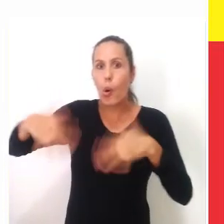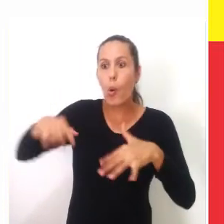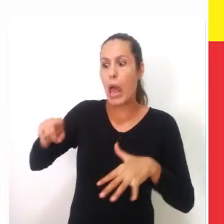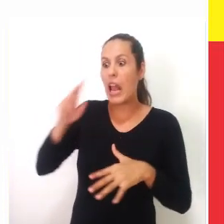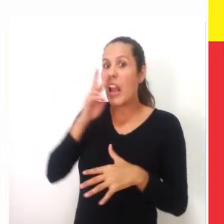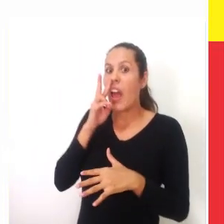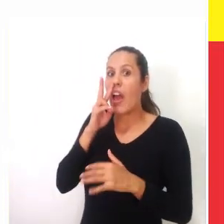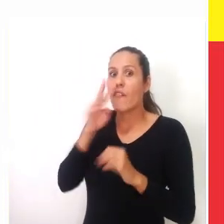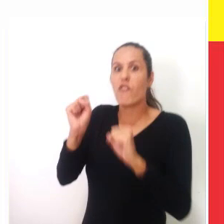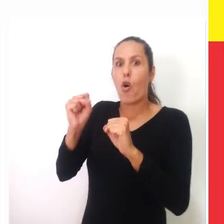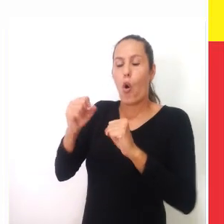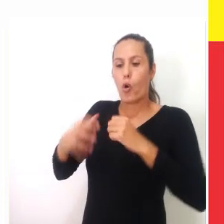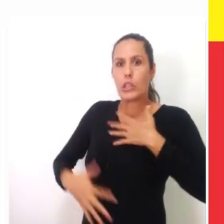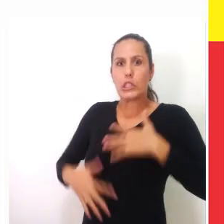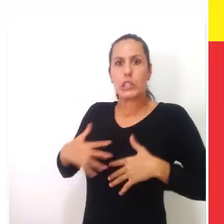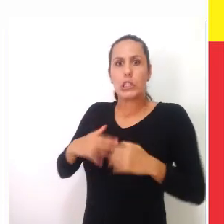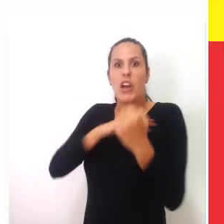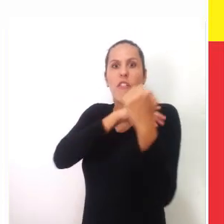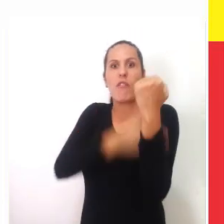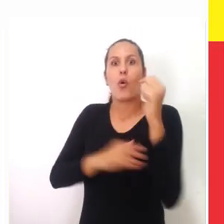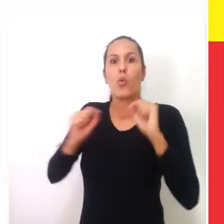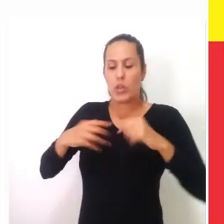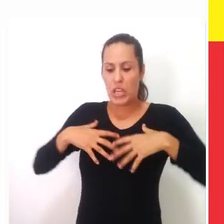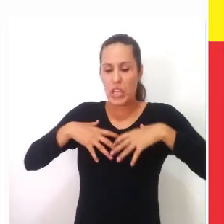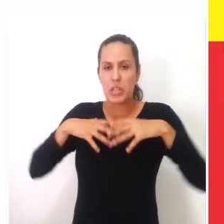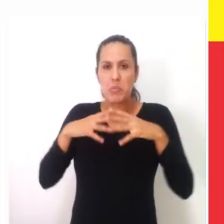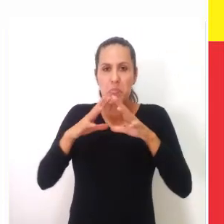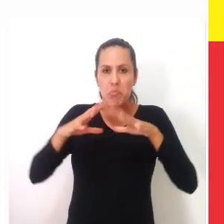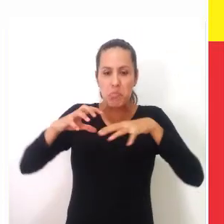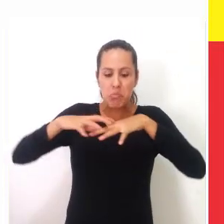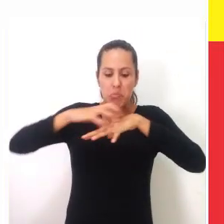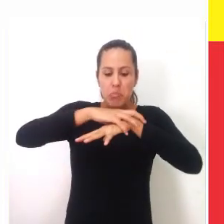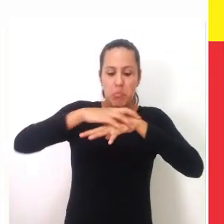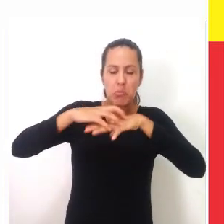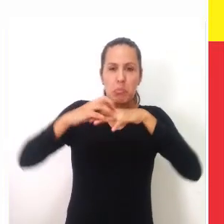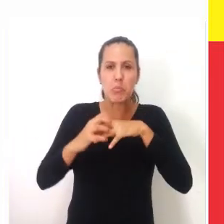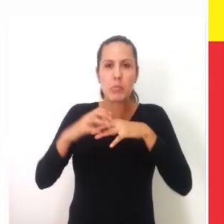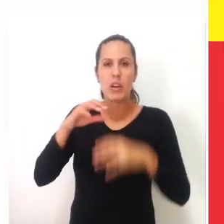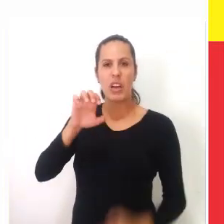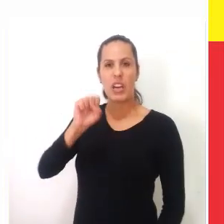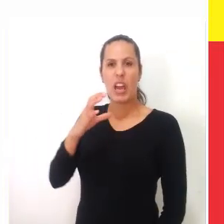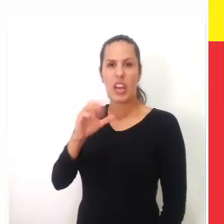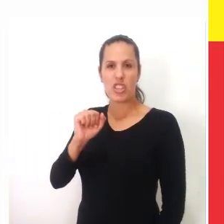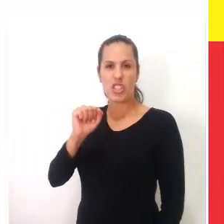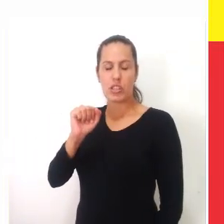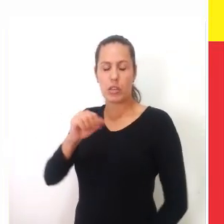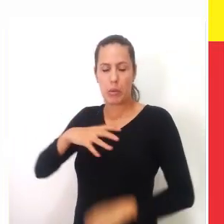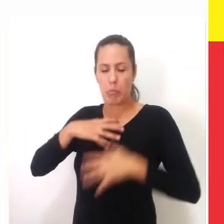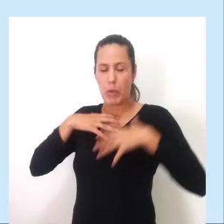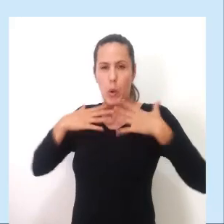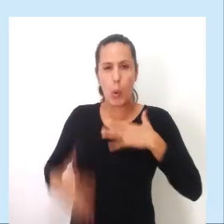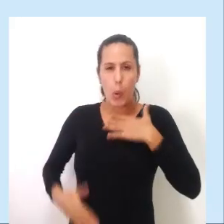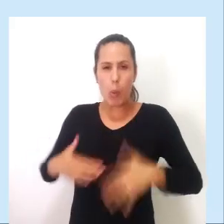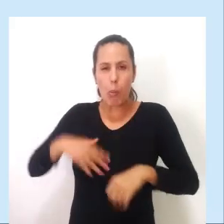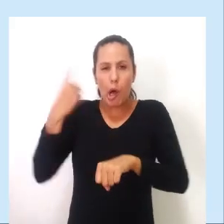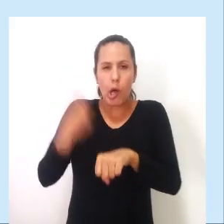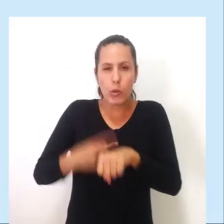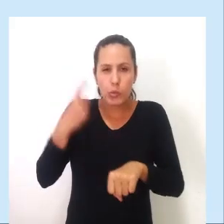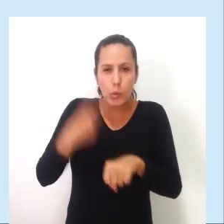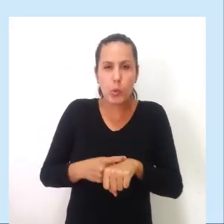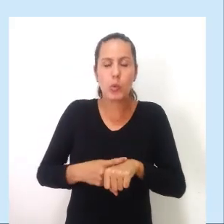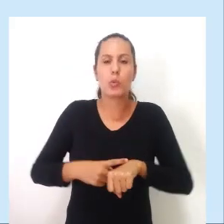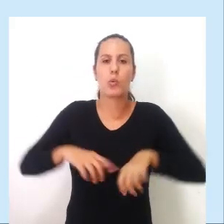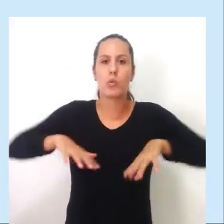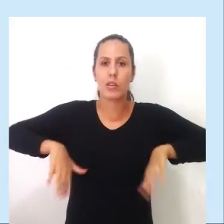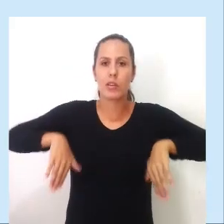mais grossas do que os peixes atuais e possui mais nadadeiras. Veja que interessante. Então,